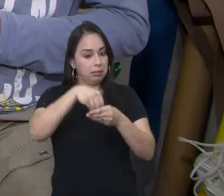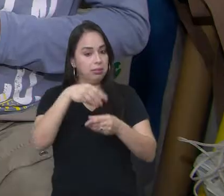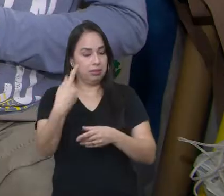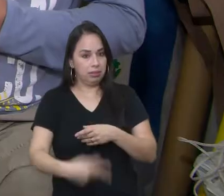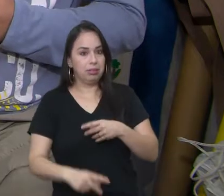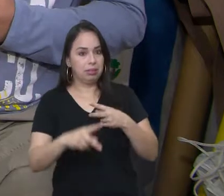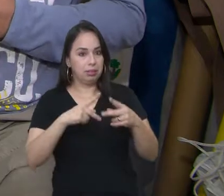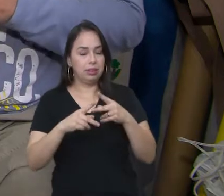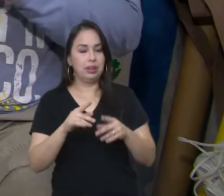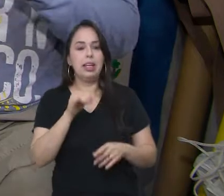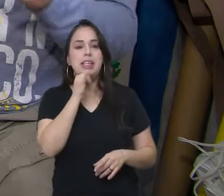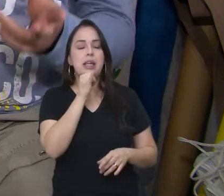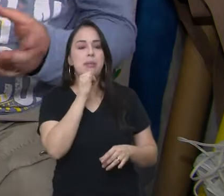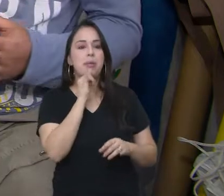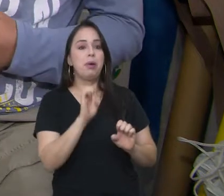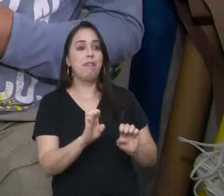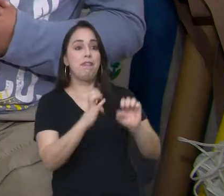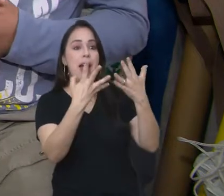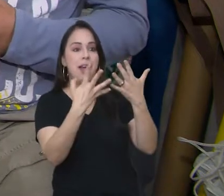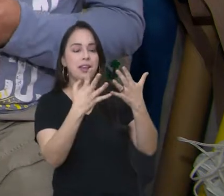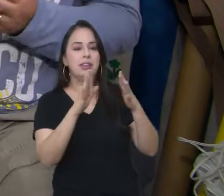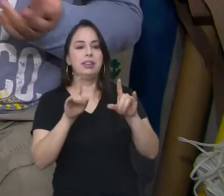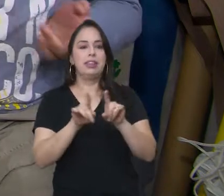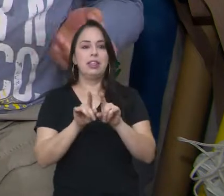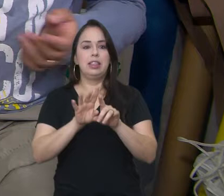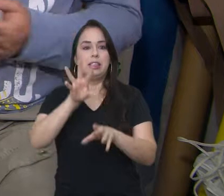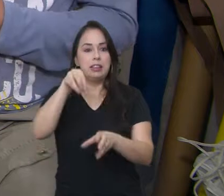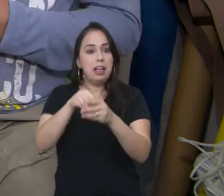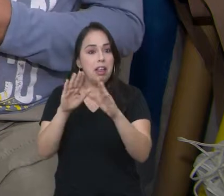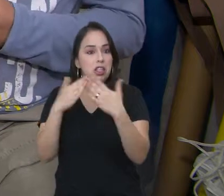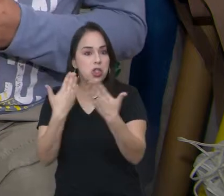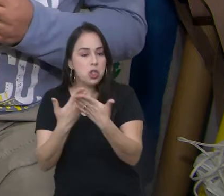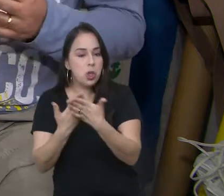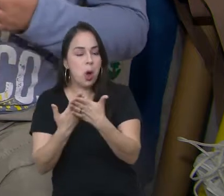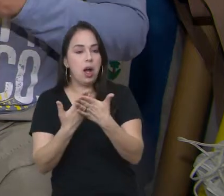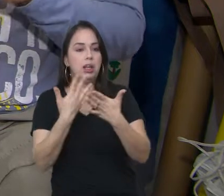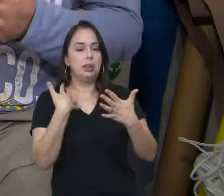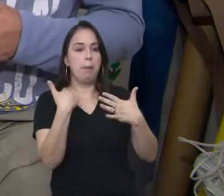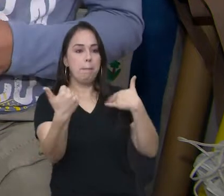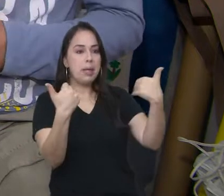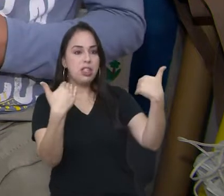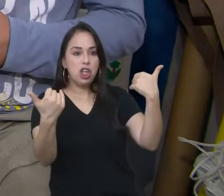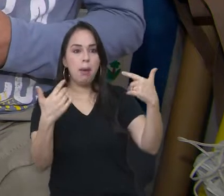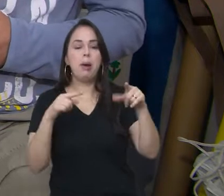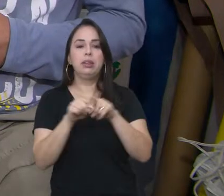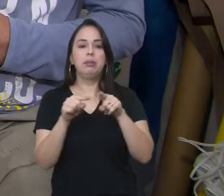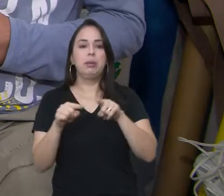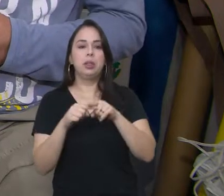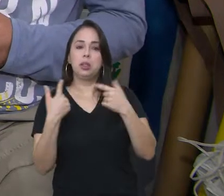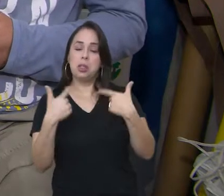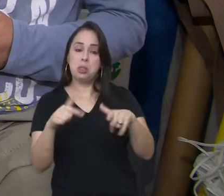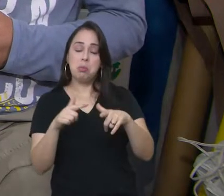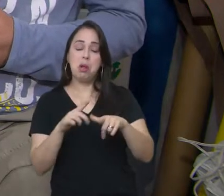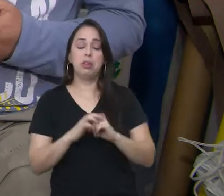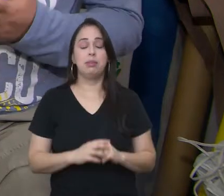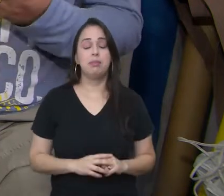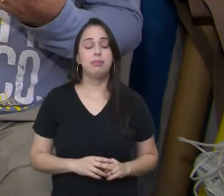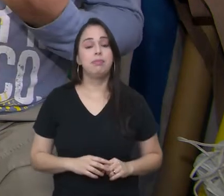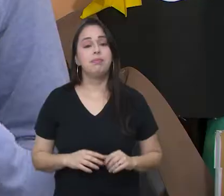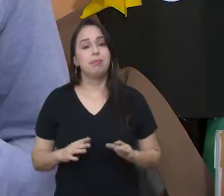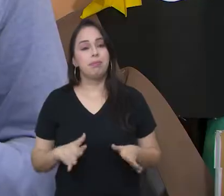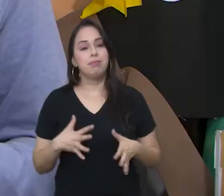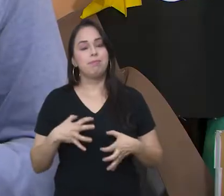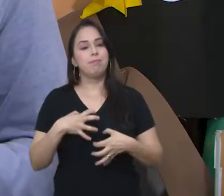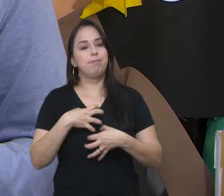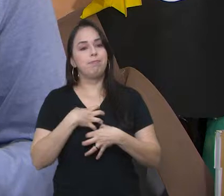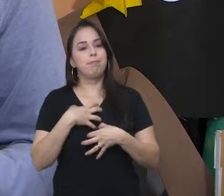né? Então, quando tem festa, eventos, escolas, então a gente sempre está trabalhando nesse sentido. E isso